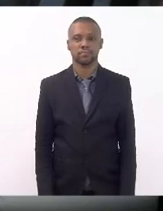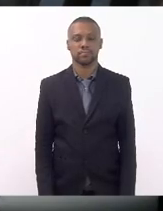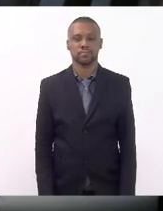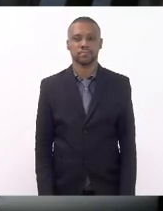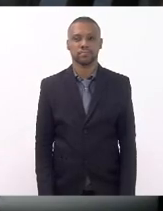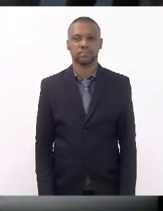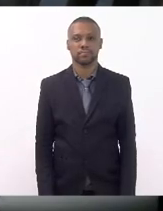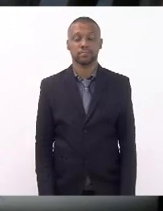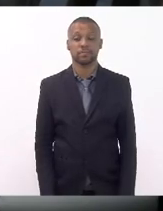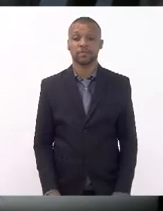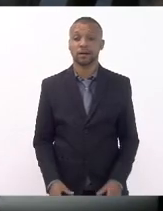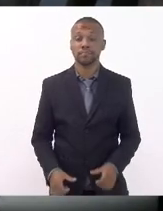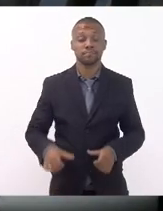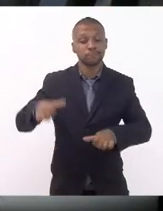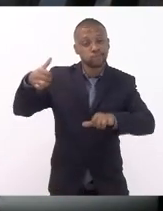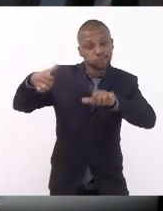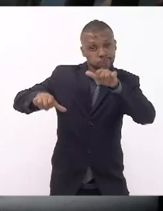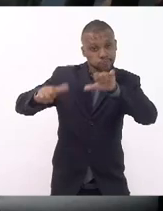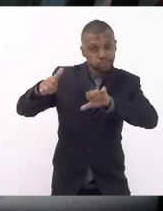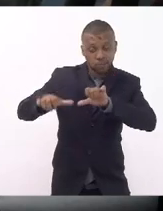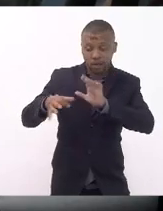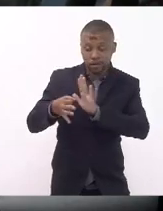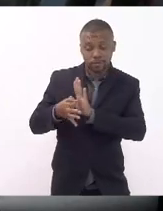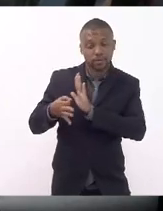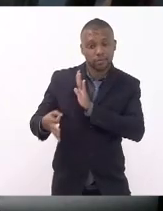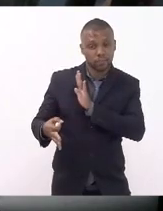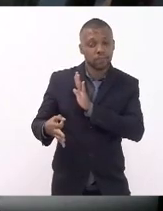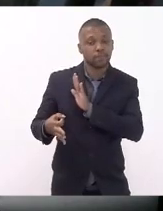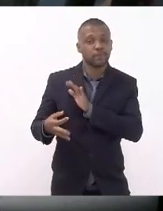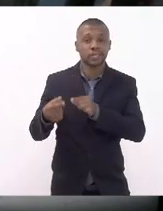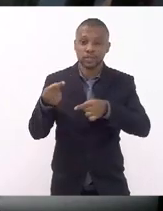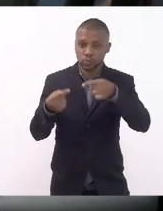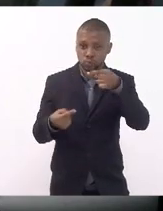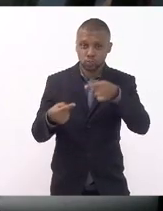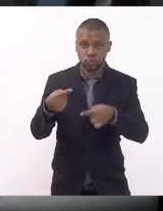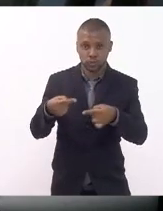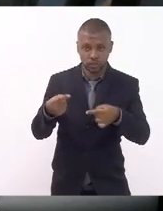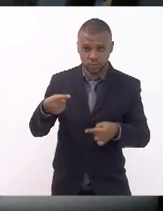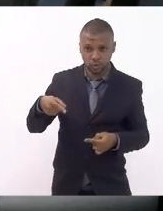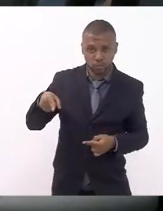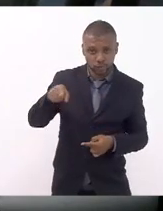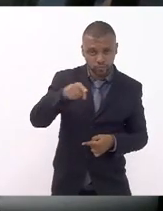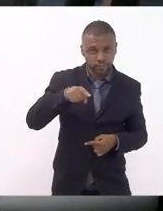Com os pareceres emitidos, em discussão.